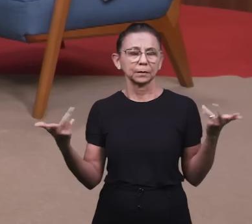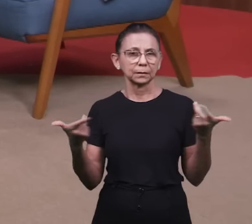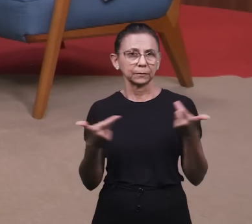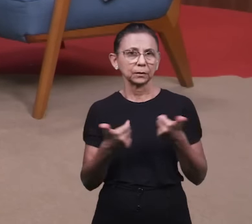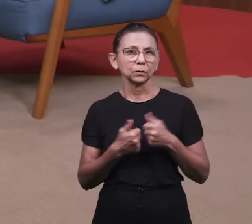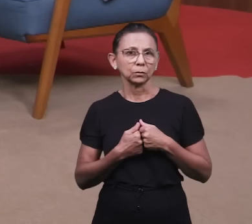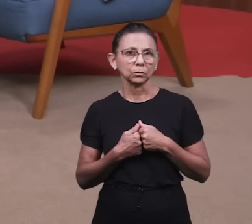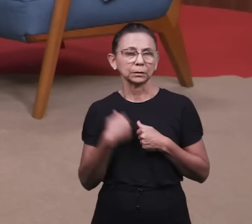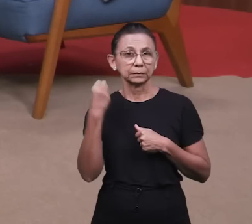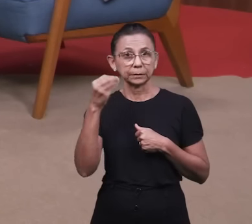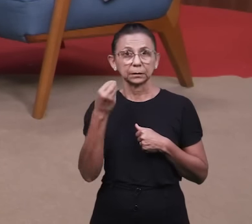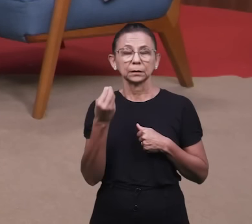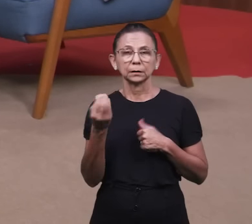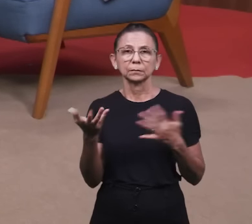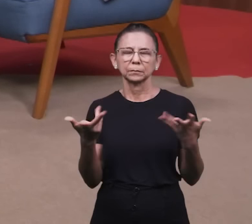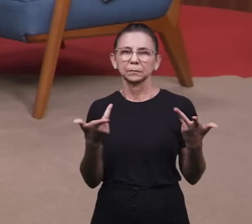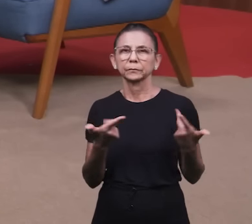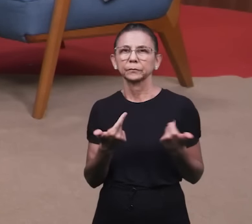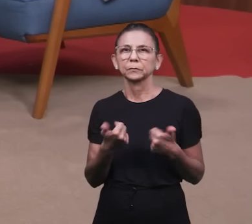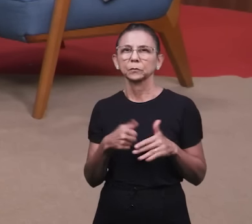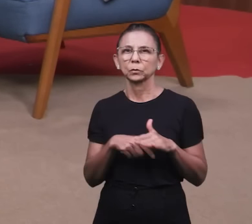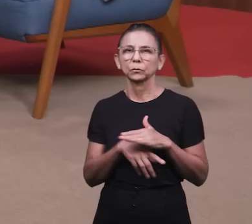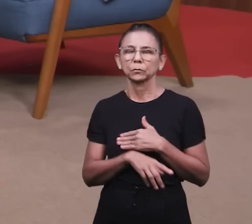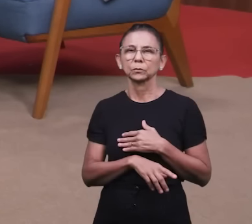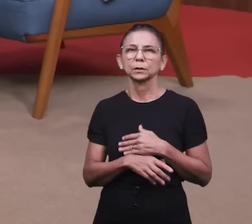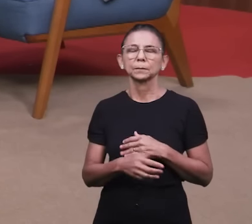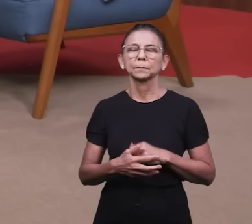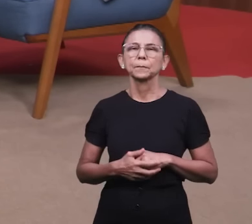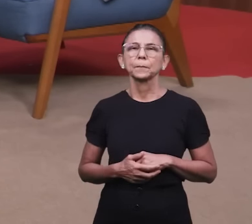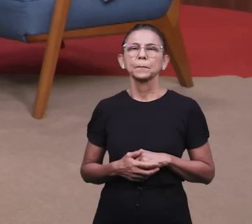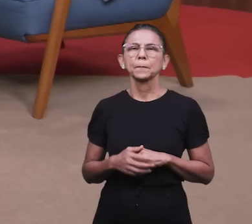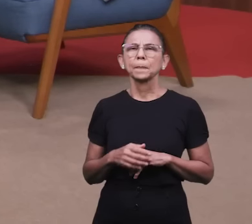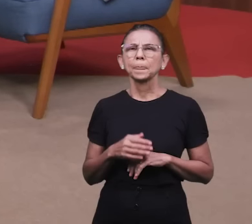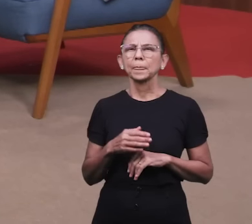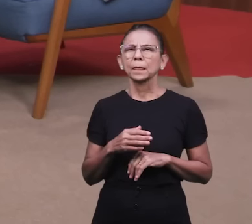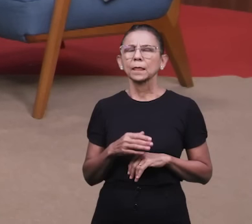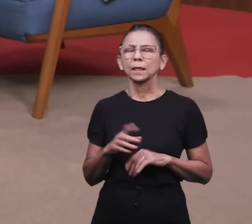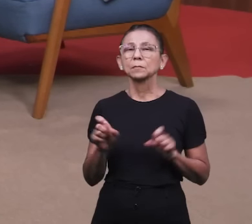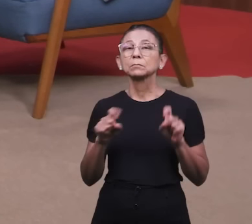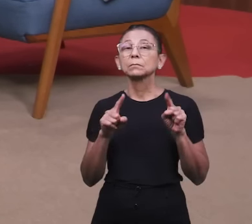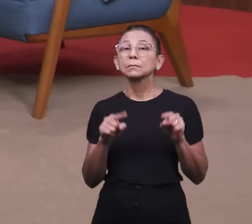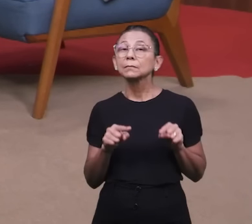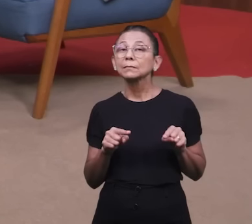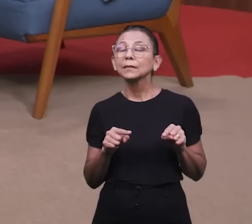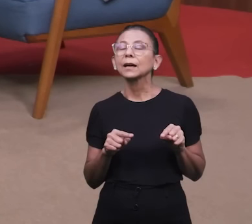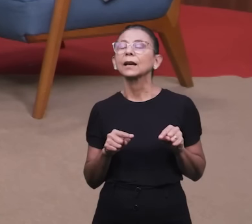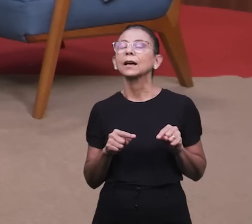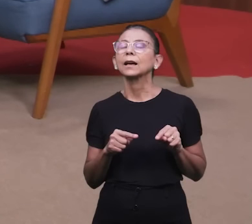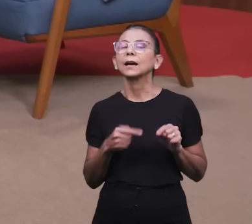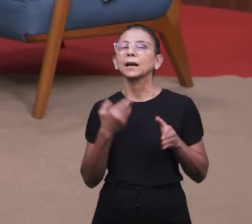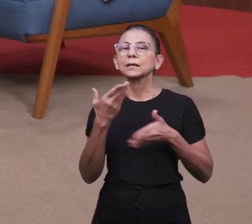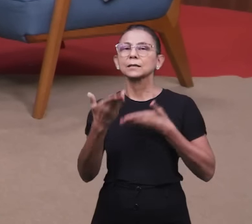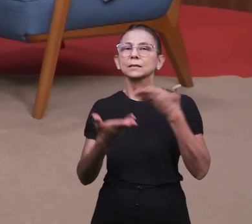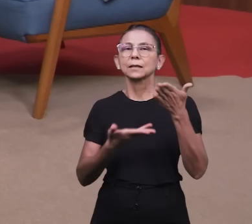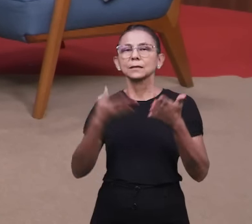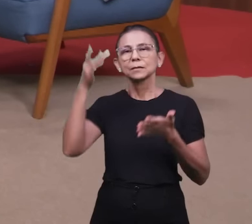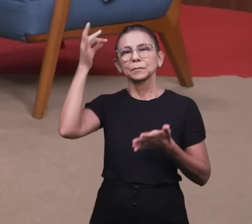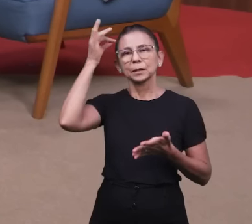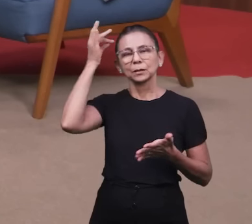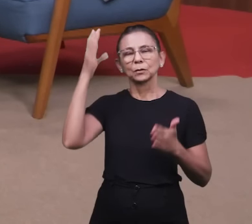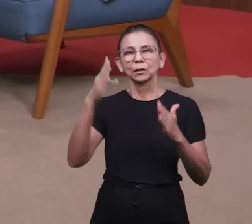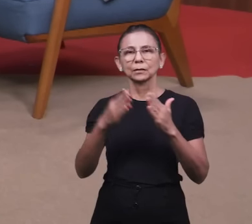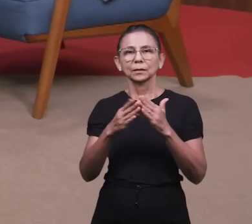aliás tem experiências notáveis e que você também pode se beneficiar desse projeto Você sabe né é o projeto de assistência espiritual da Igreja